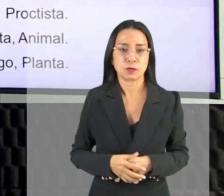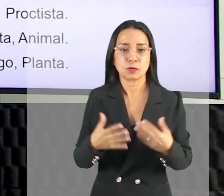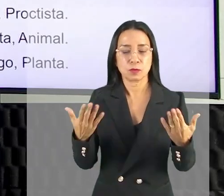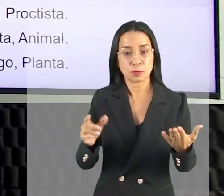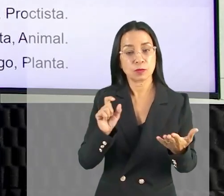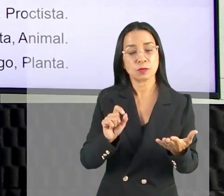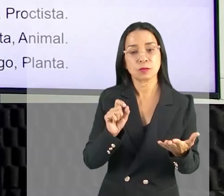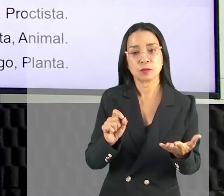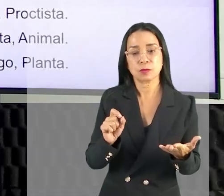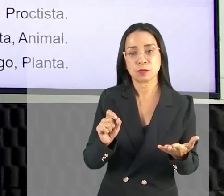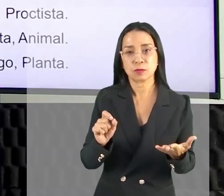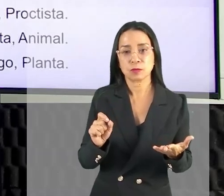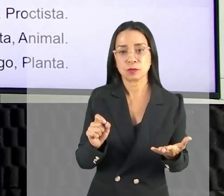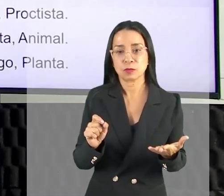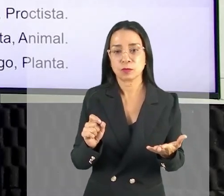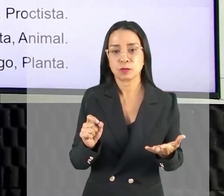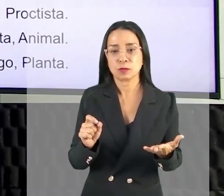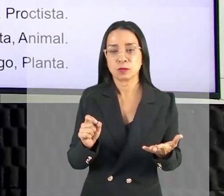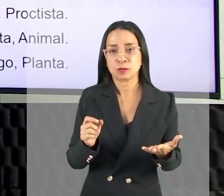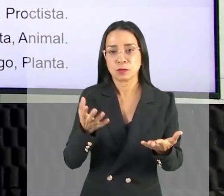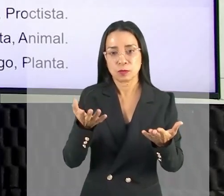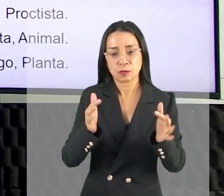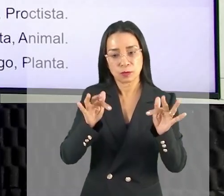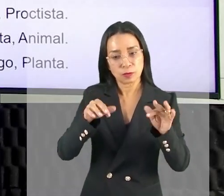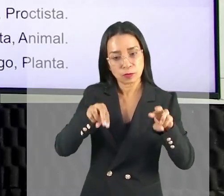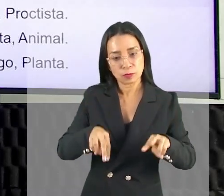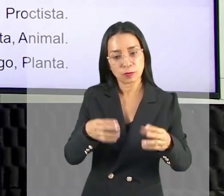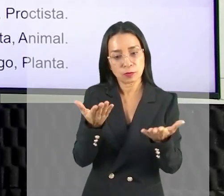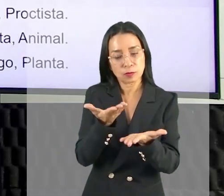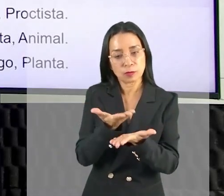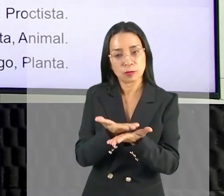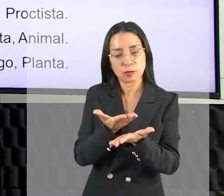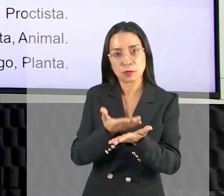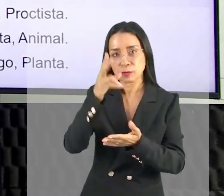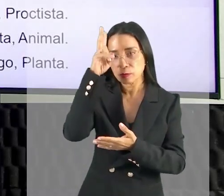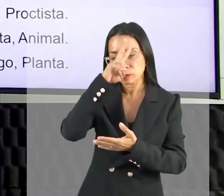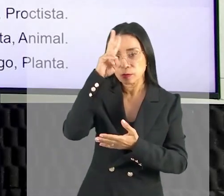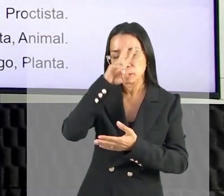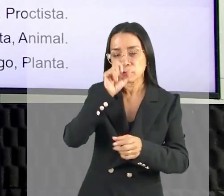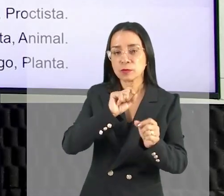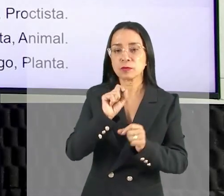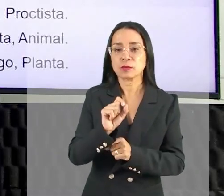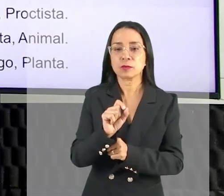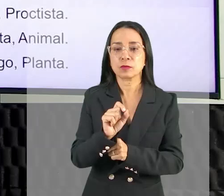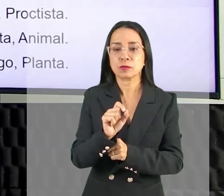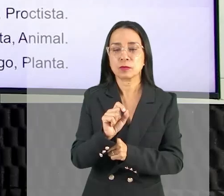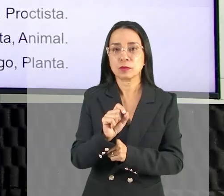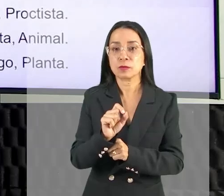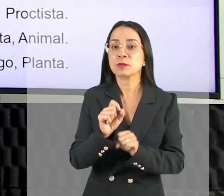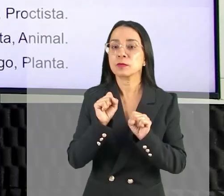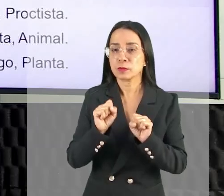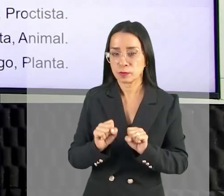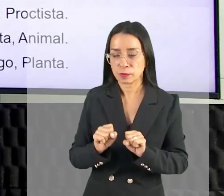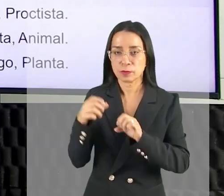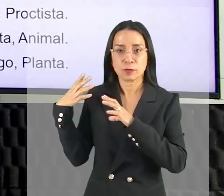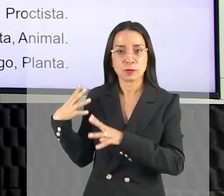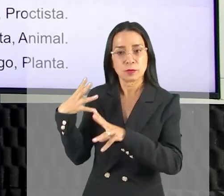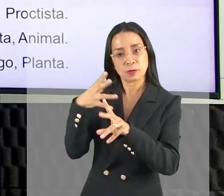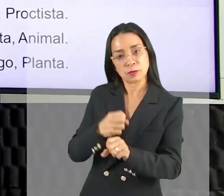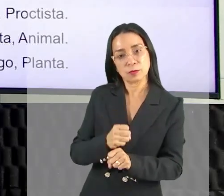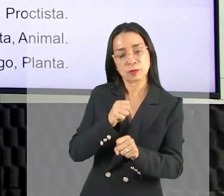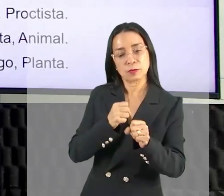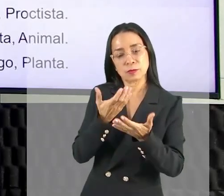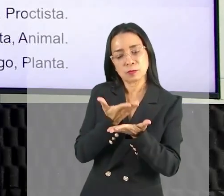Então, é isso, tá? Eu quero finalizar aqui sempre lembrando que vocês devem